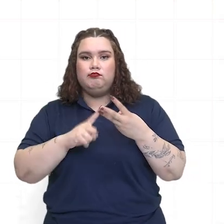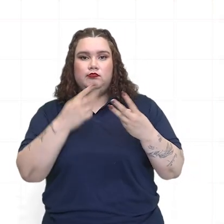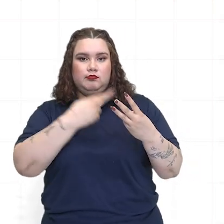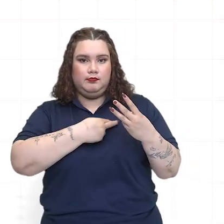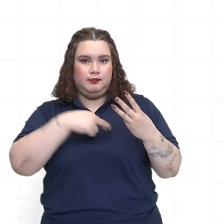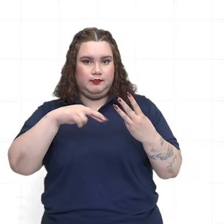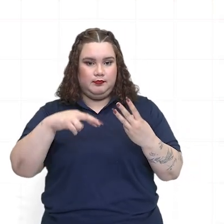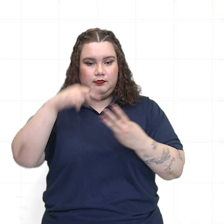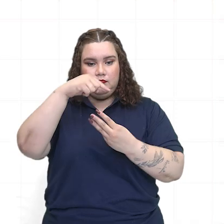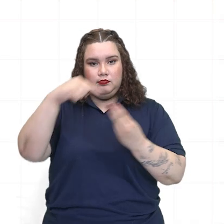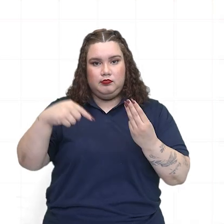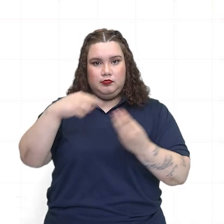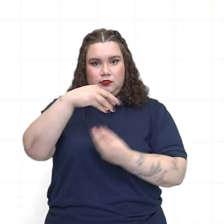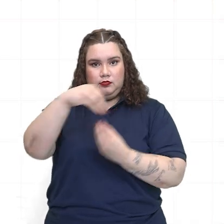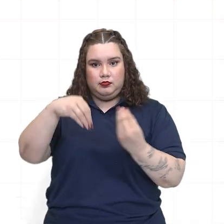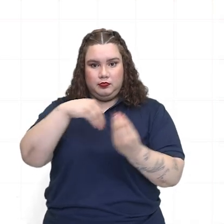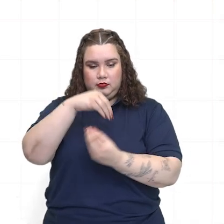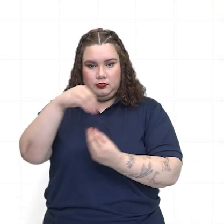religiosa.